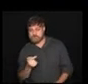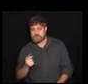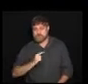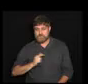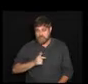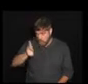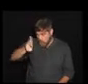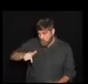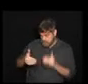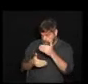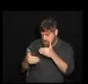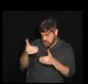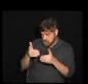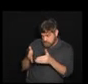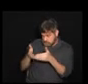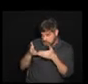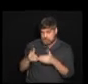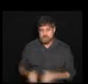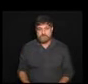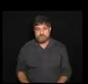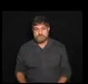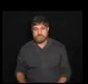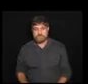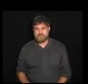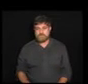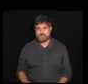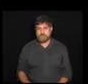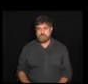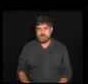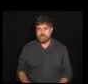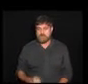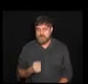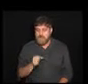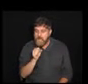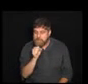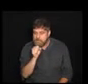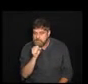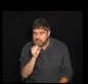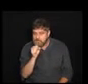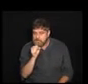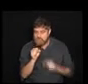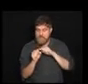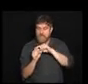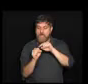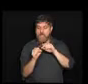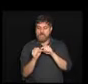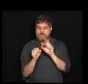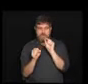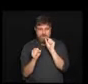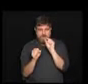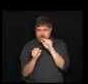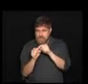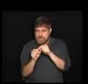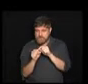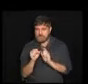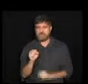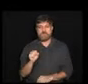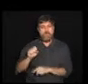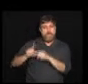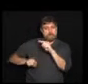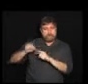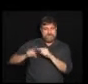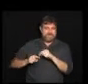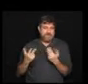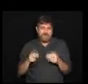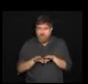pode passar o próximo. Essa gotícula no microfone, que é considerada uma superfície inanimada, assim como